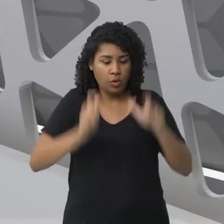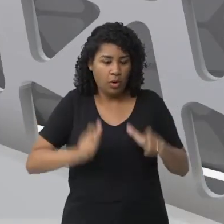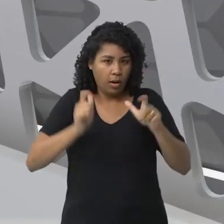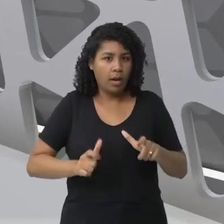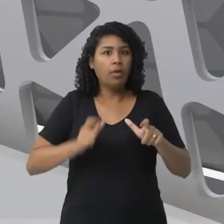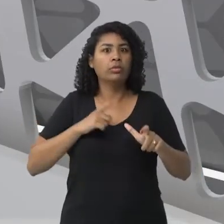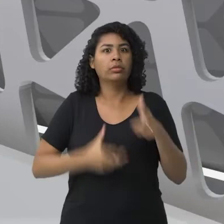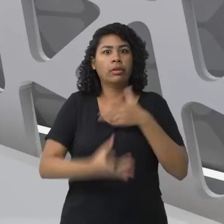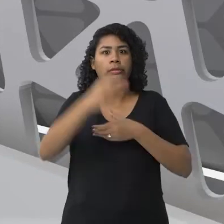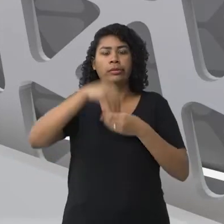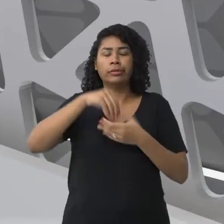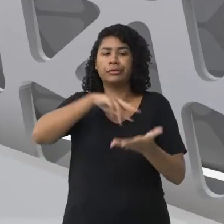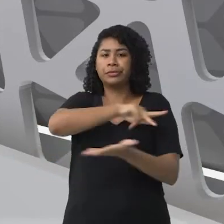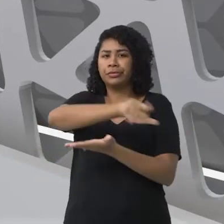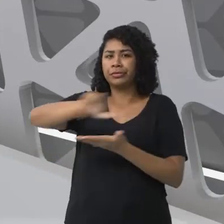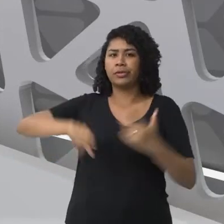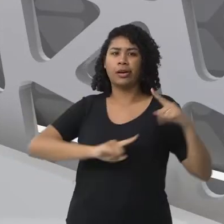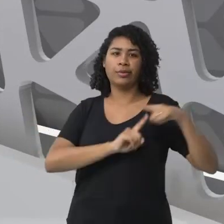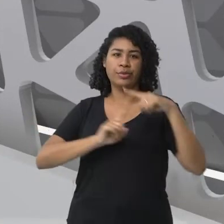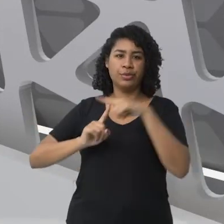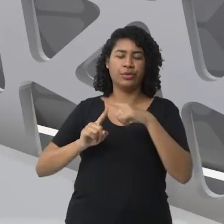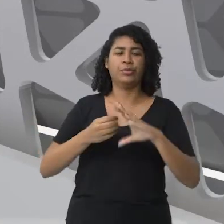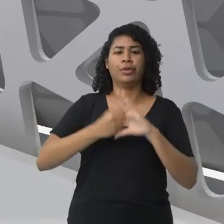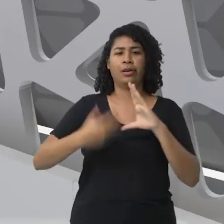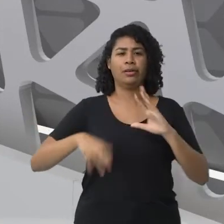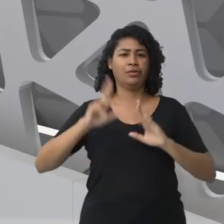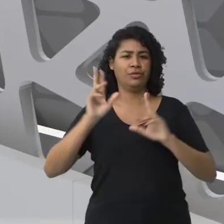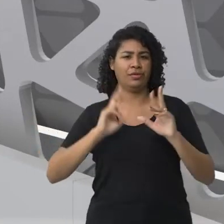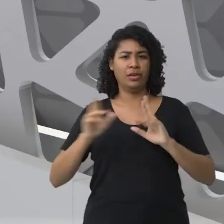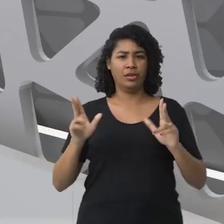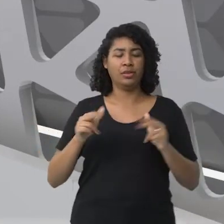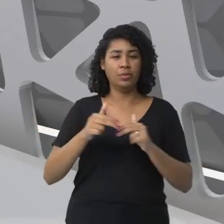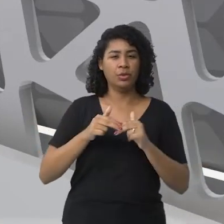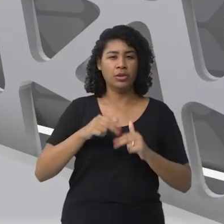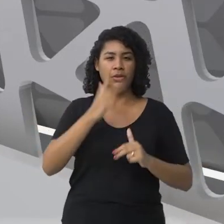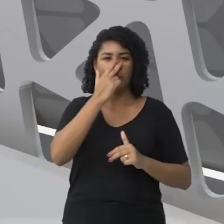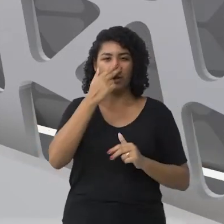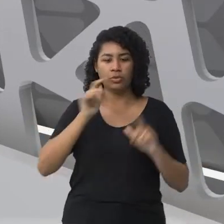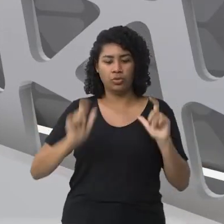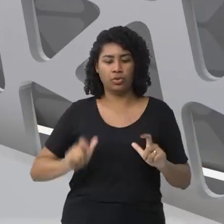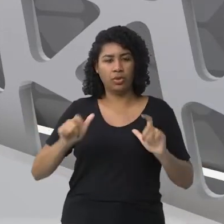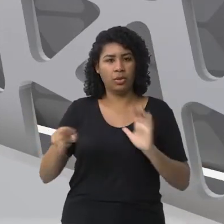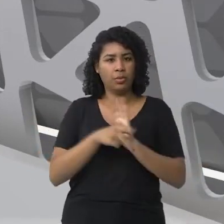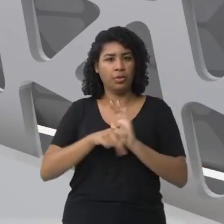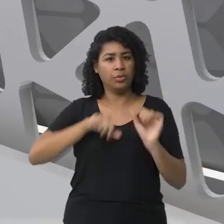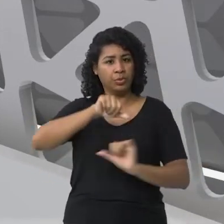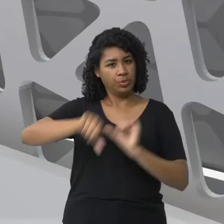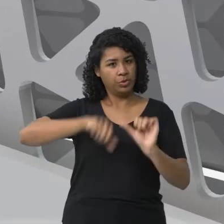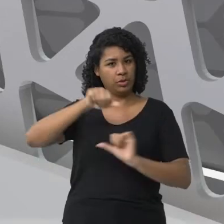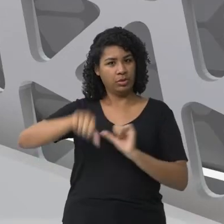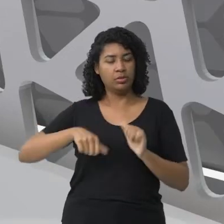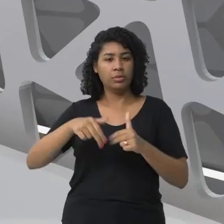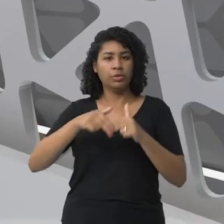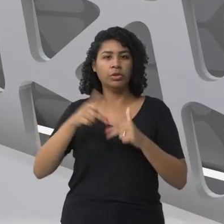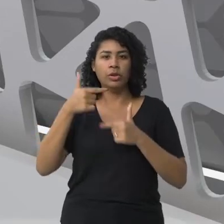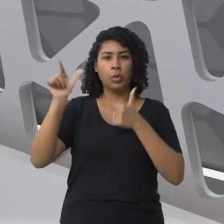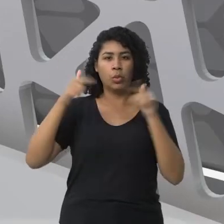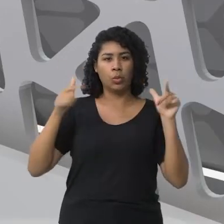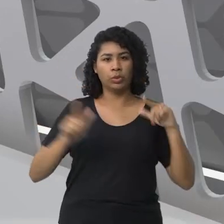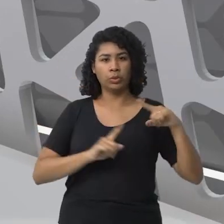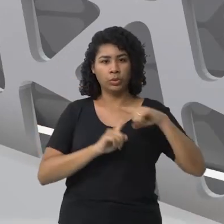vegetal, existem várias outras. É uma espécie ali de transição, mas na verdade todas as outras formações vegetais estão